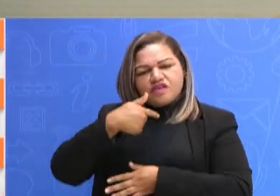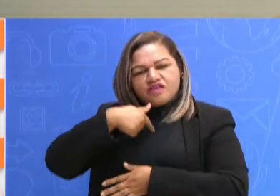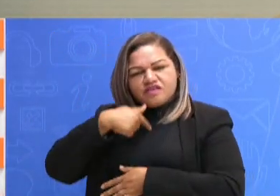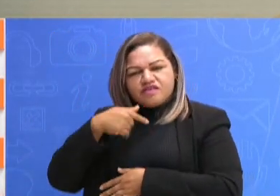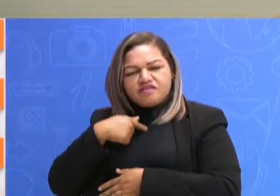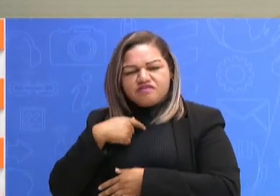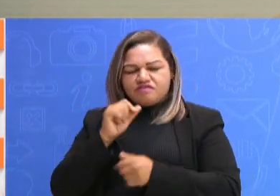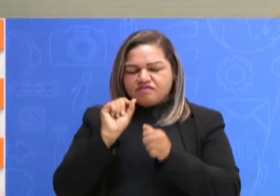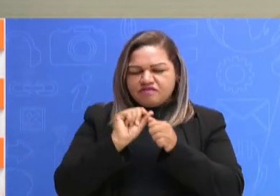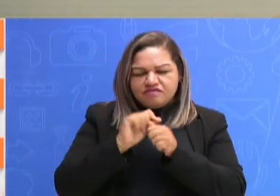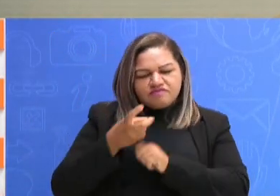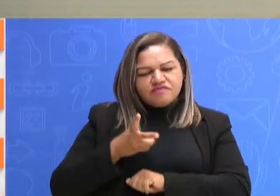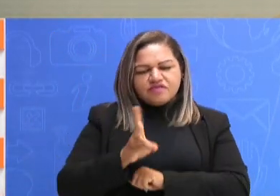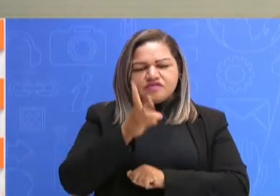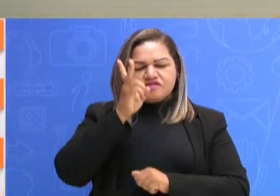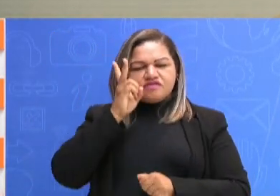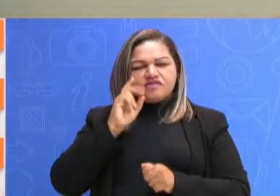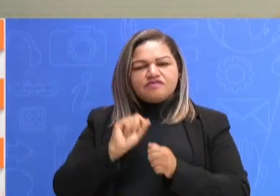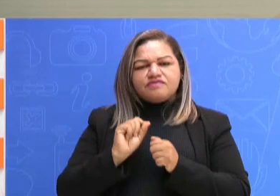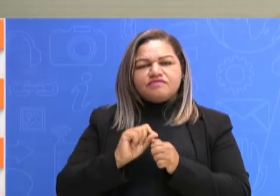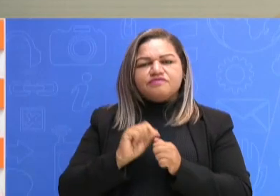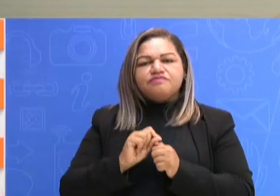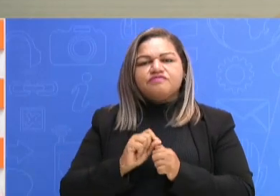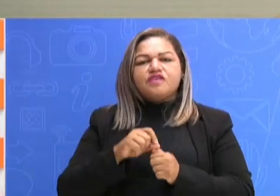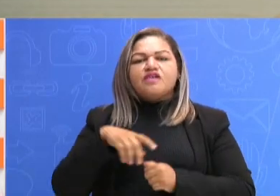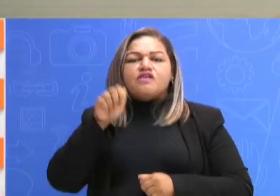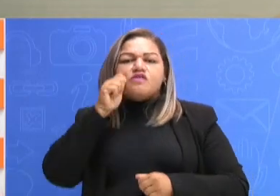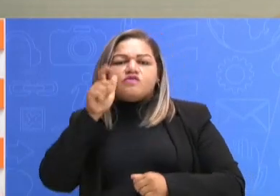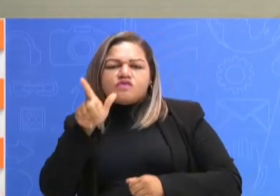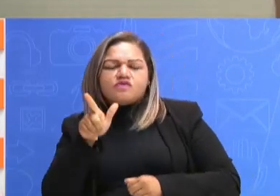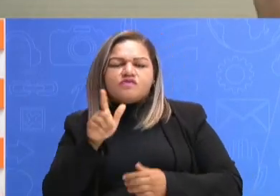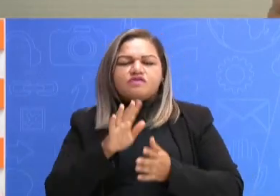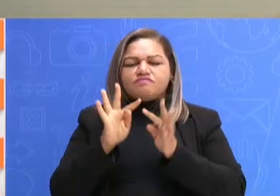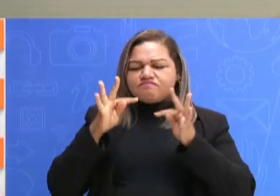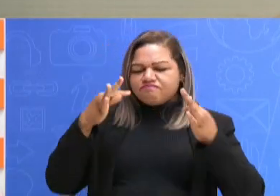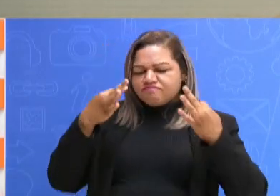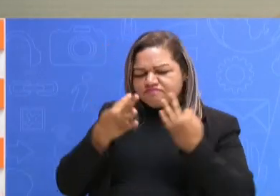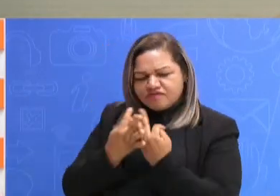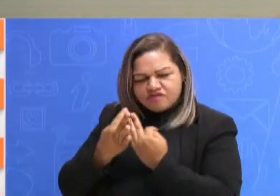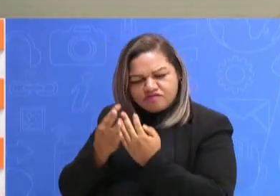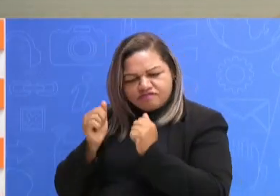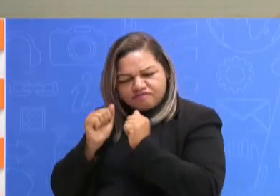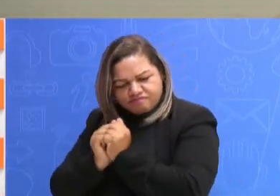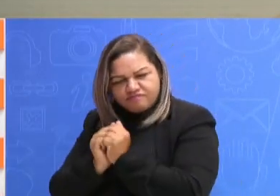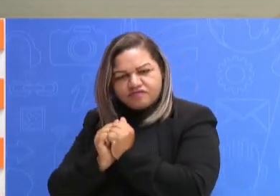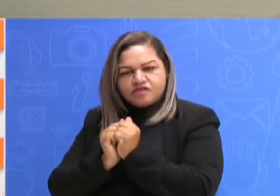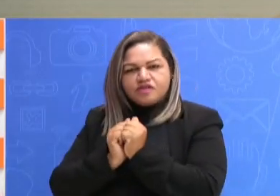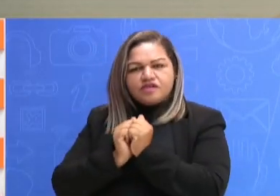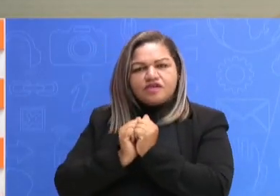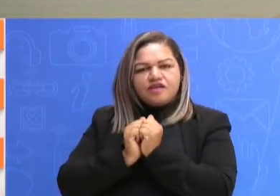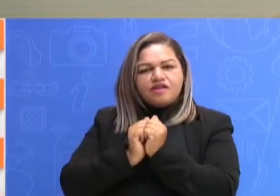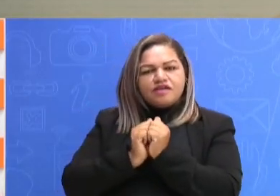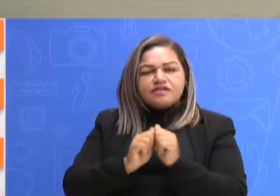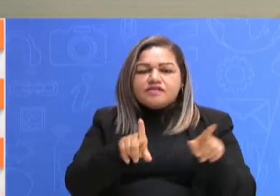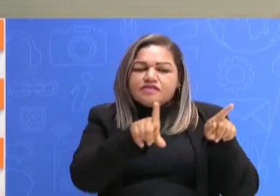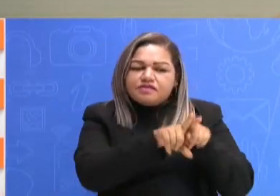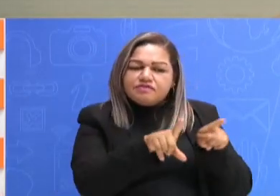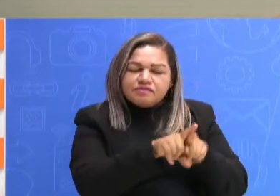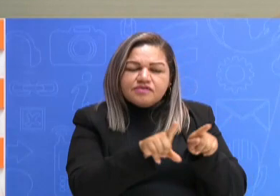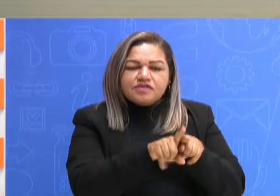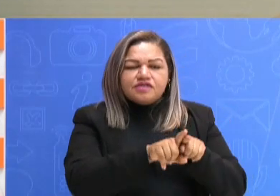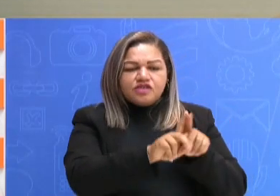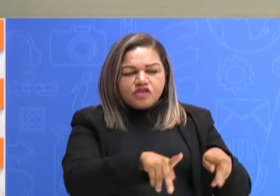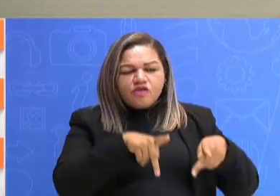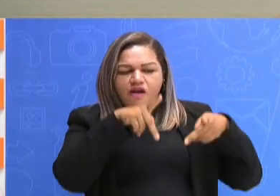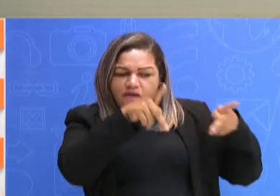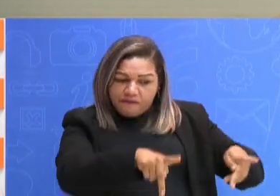fazer. Eu vou continuar fazendo isso. Então, Augusto, tenho toda uma família por trás. Mas, além da minha família, tem a